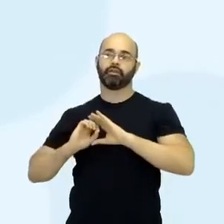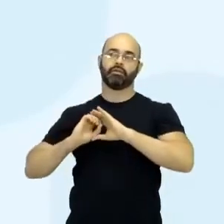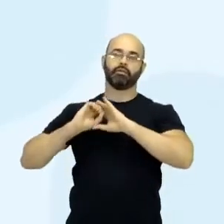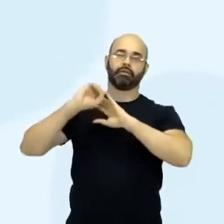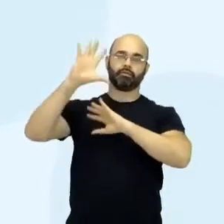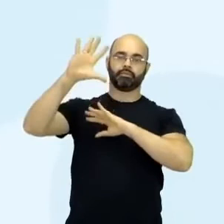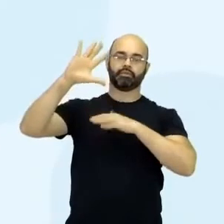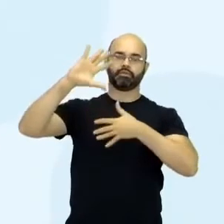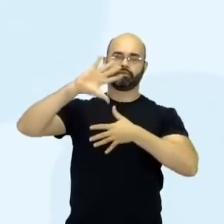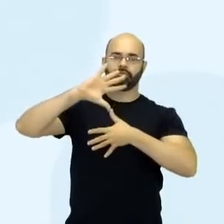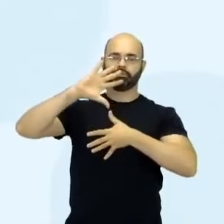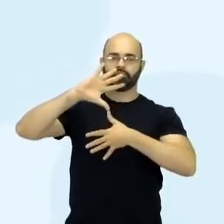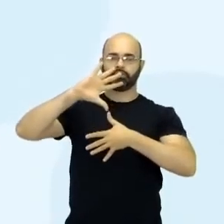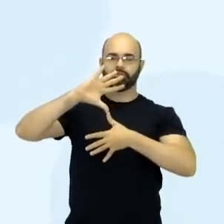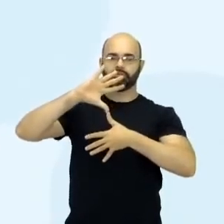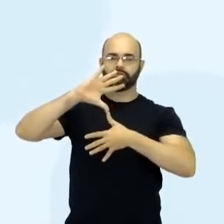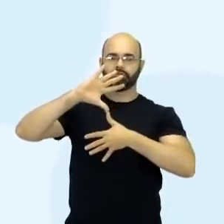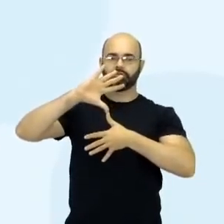América,